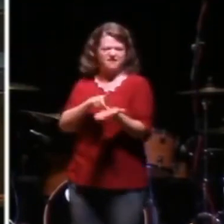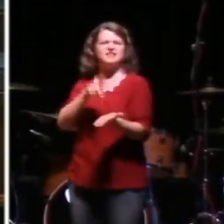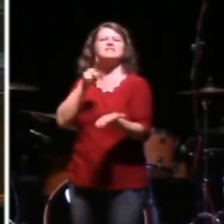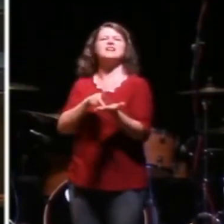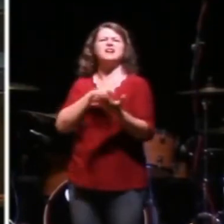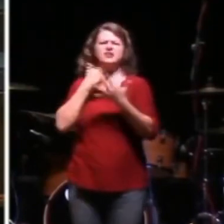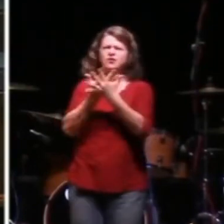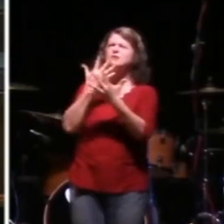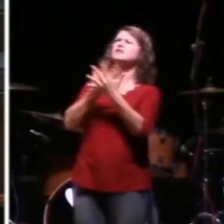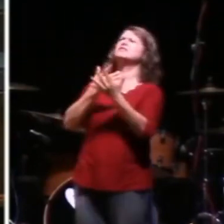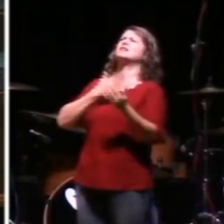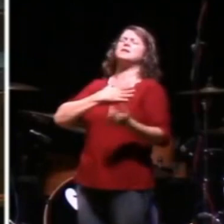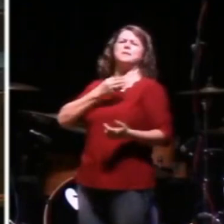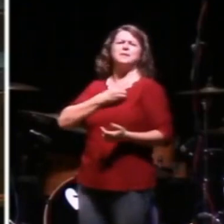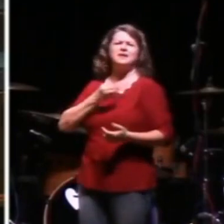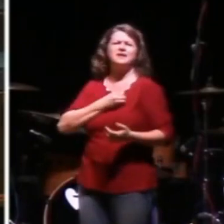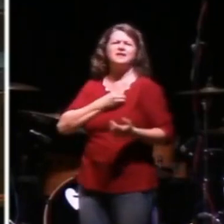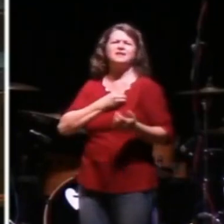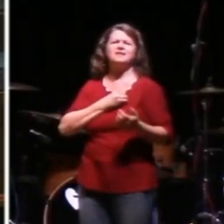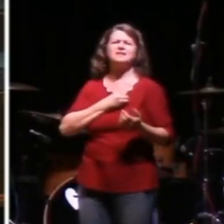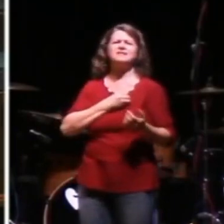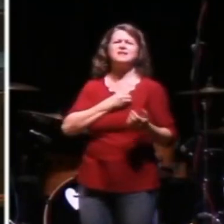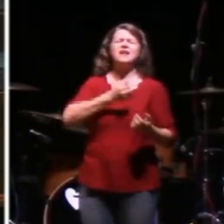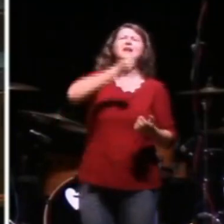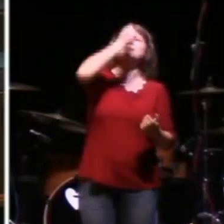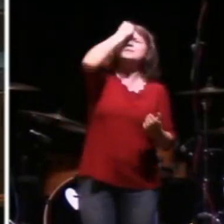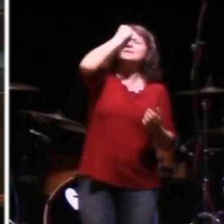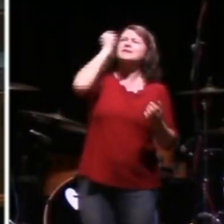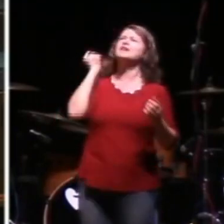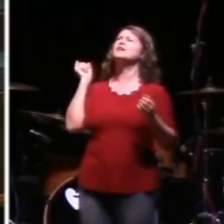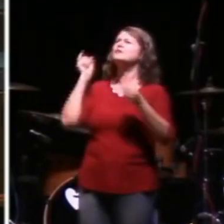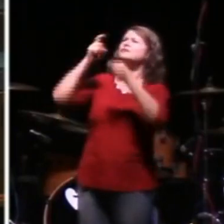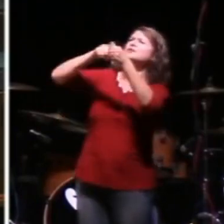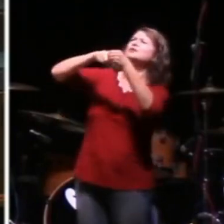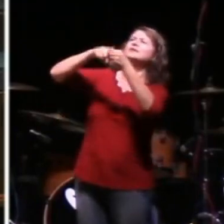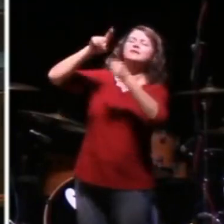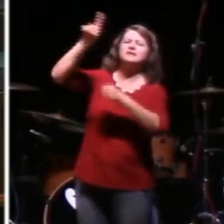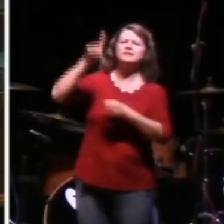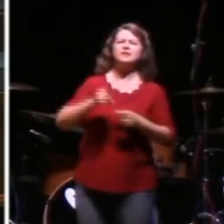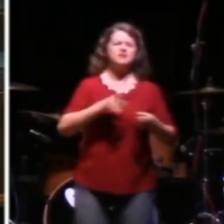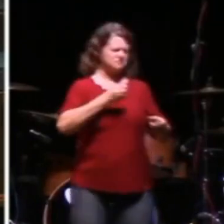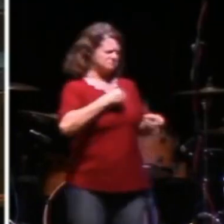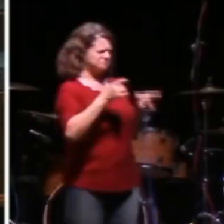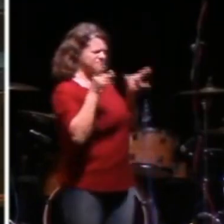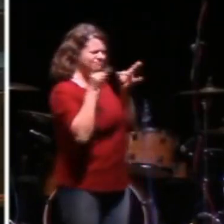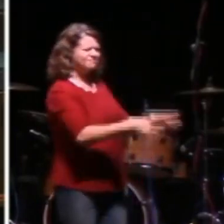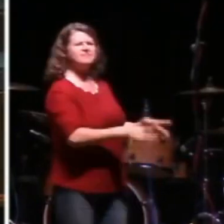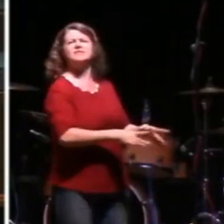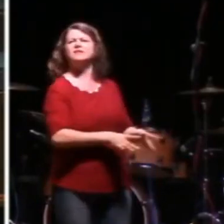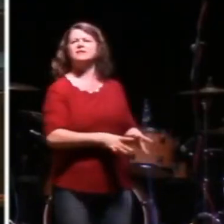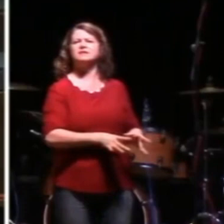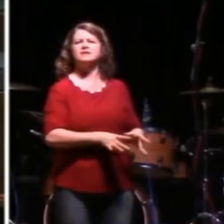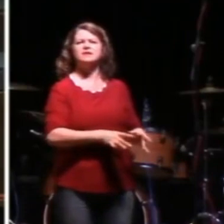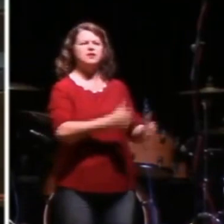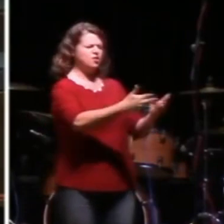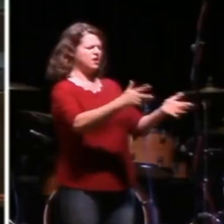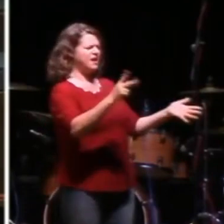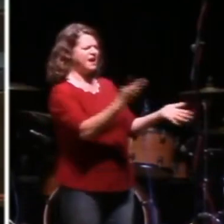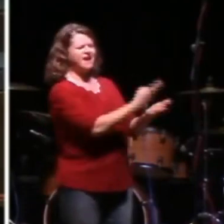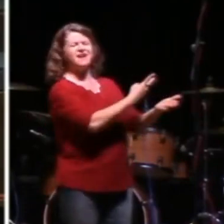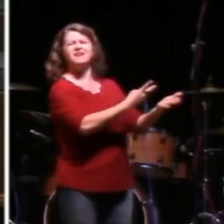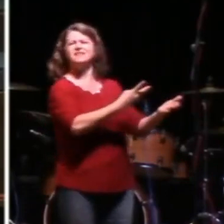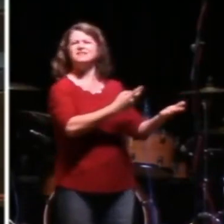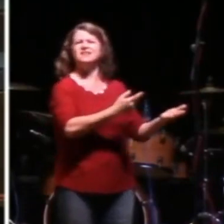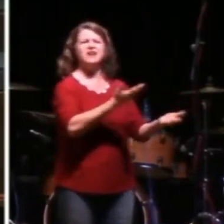confessar que você tá errado eu voltar para deus e caminhar nos caminhos de deus é romper com a iniquidade é jogar fora o pecado é